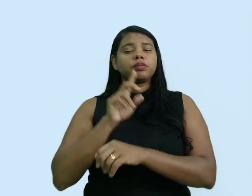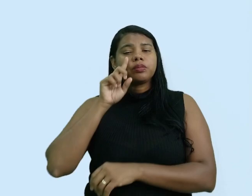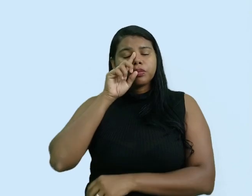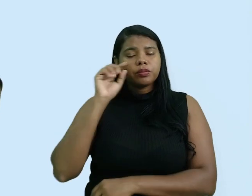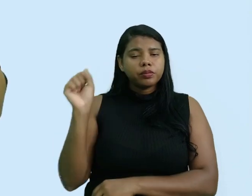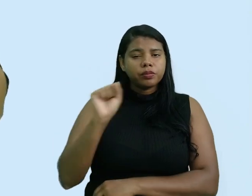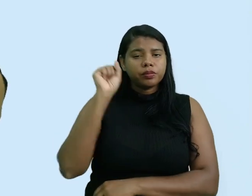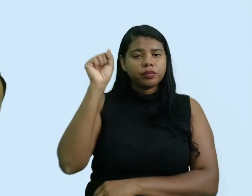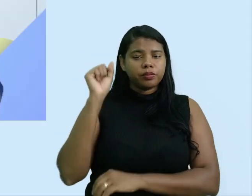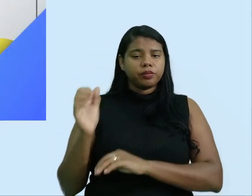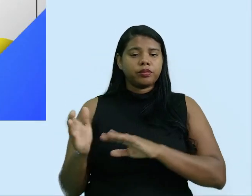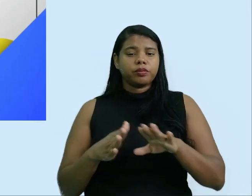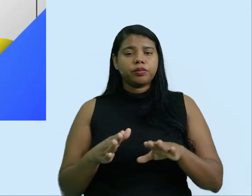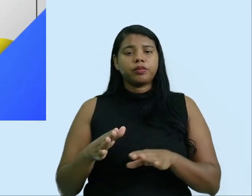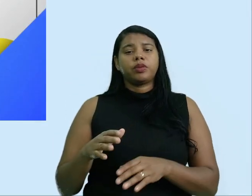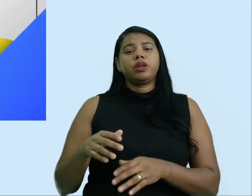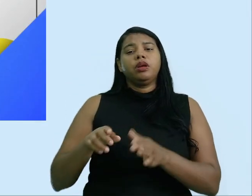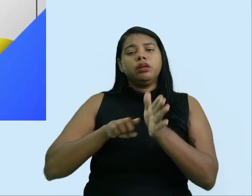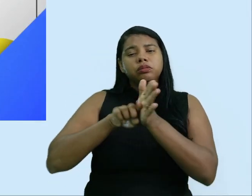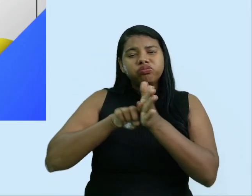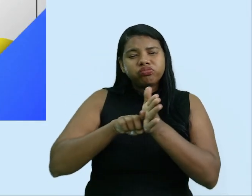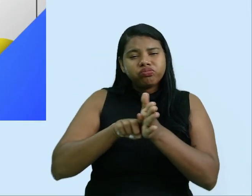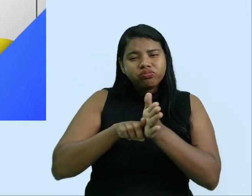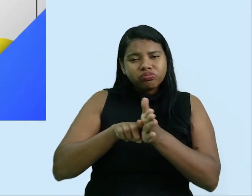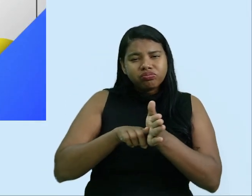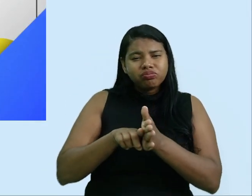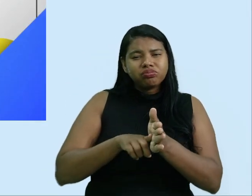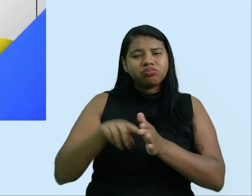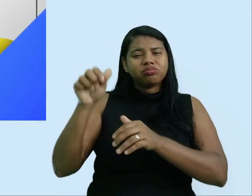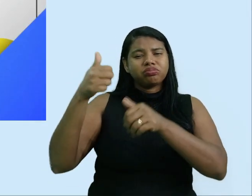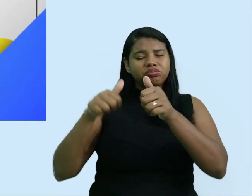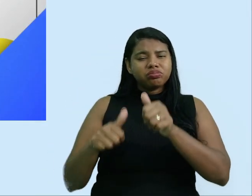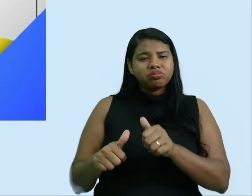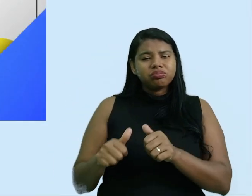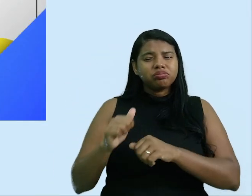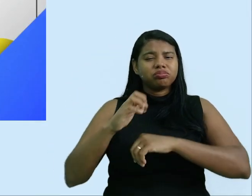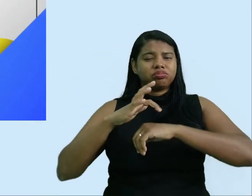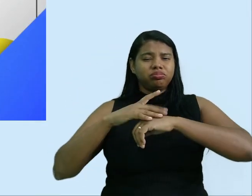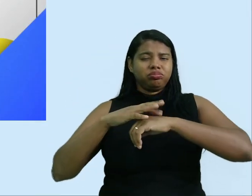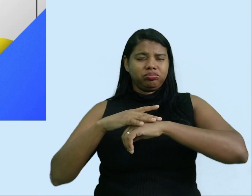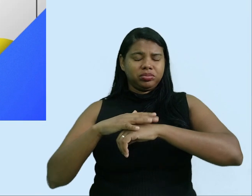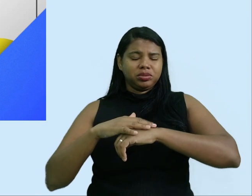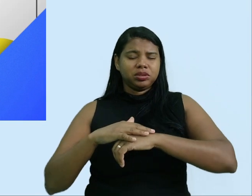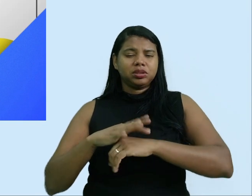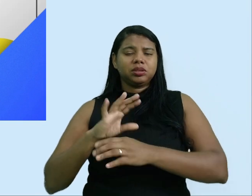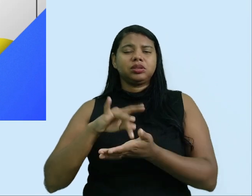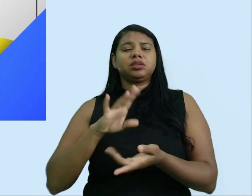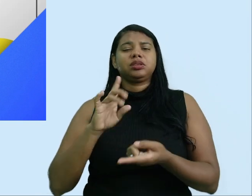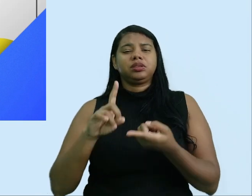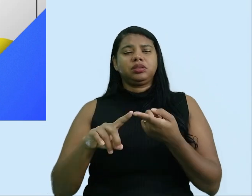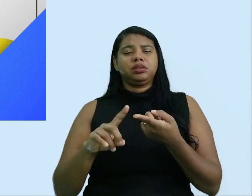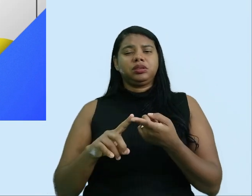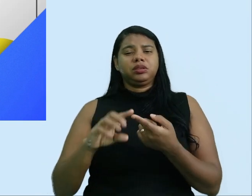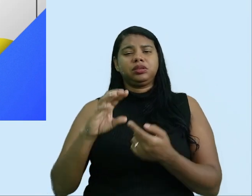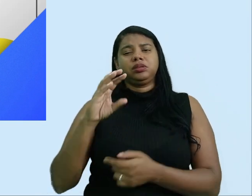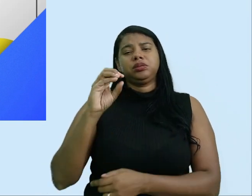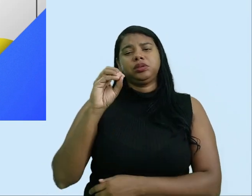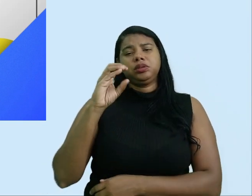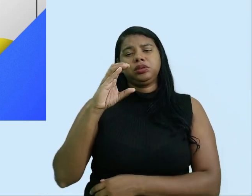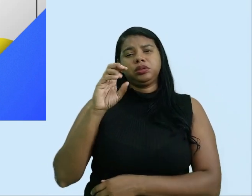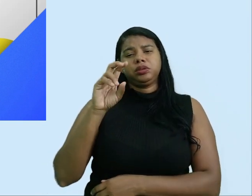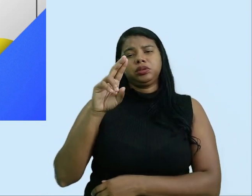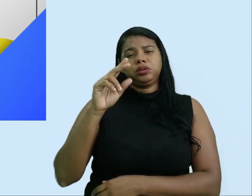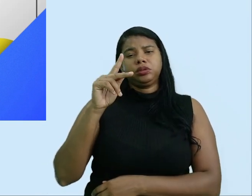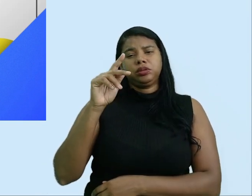ponto seria investigação e análise de acidentes e doenças ocupacionais. Eu deixei em destaque aí